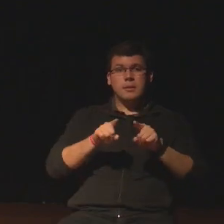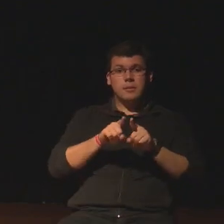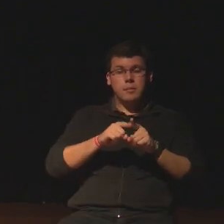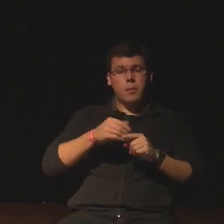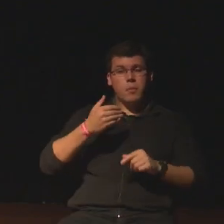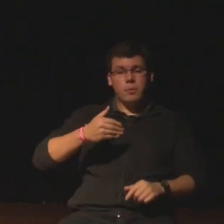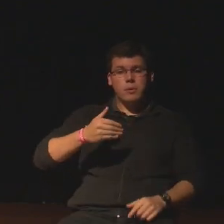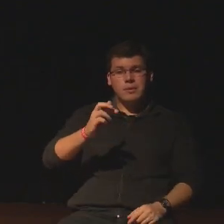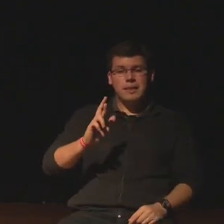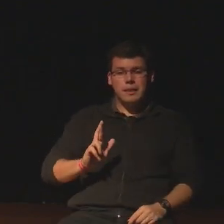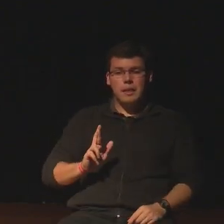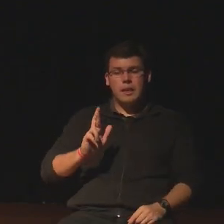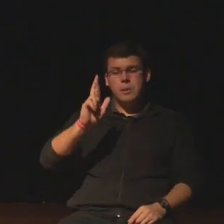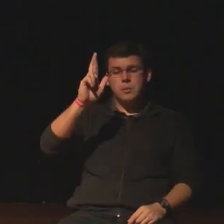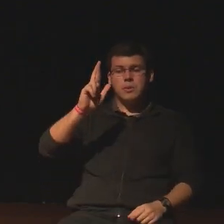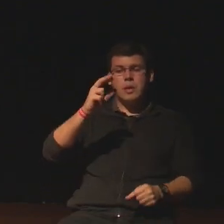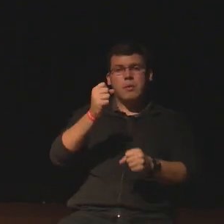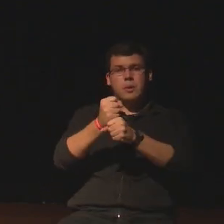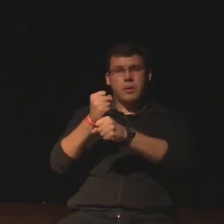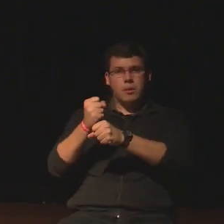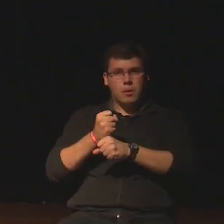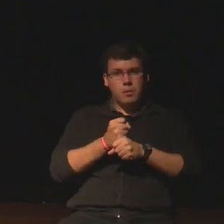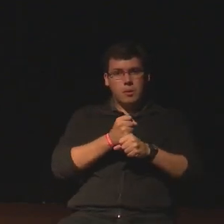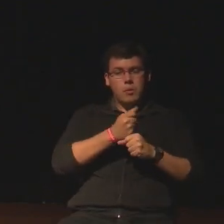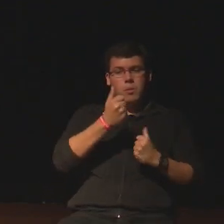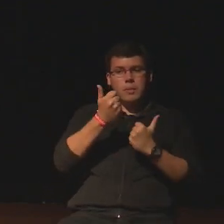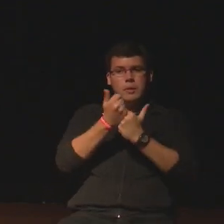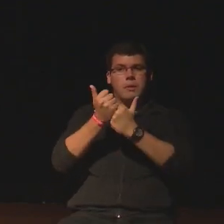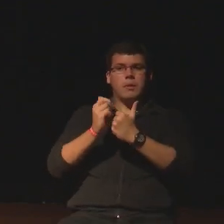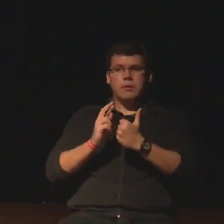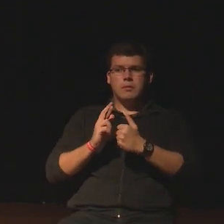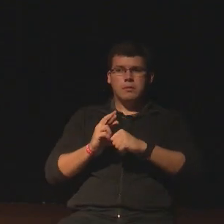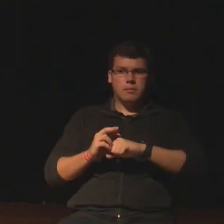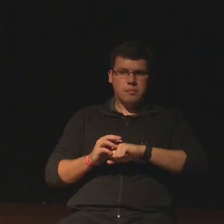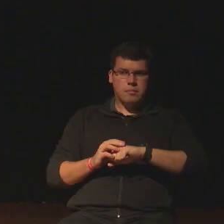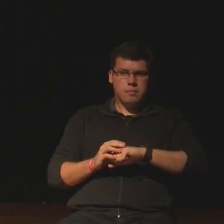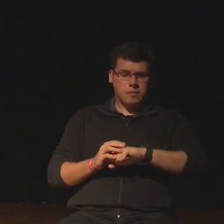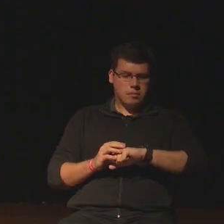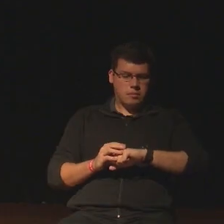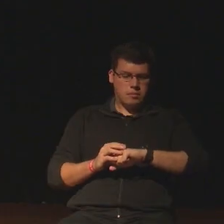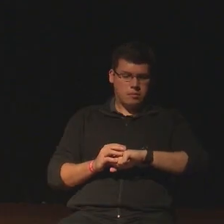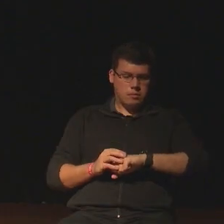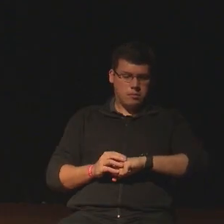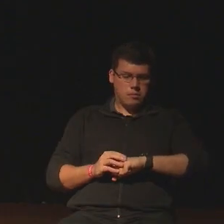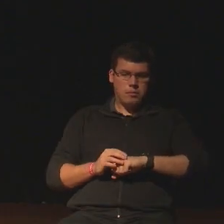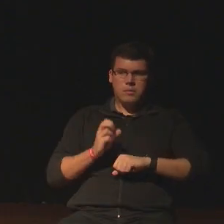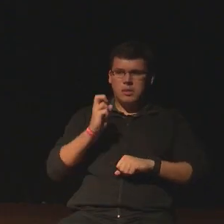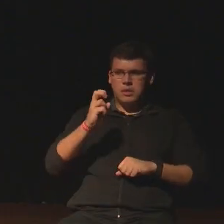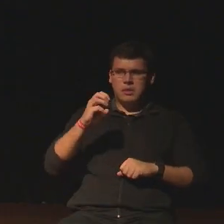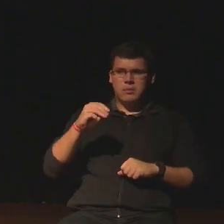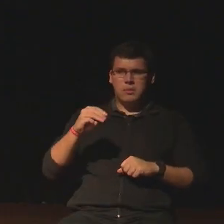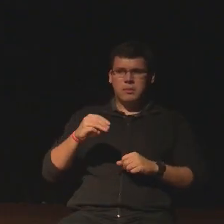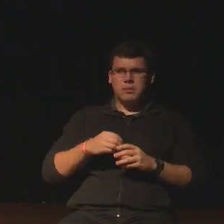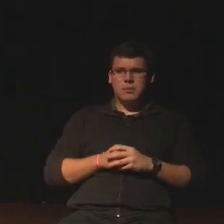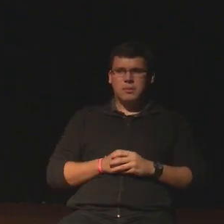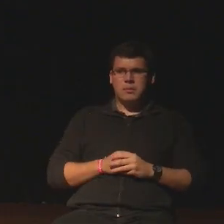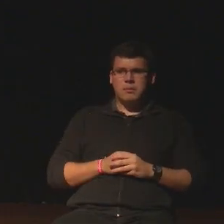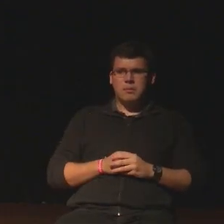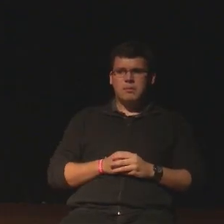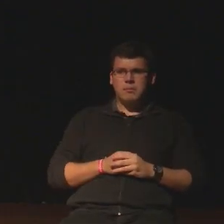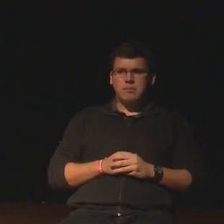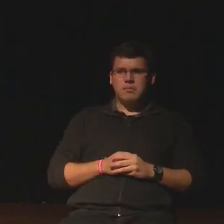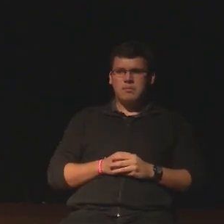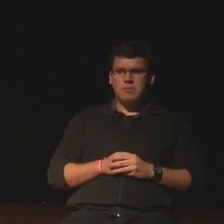obras, o parceiro também é responsável pela manutenção do trecho, que é o que